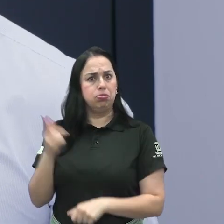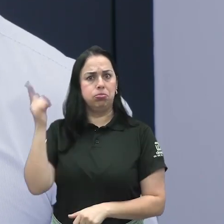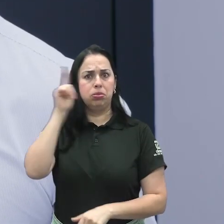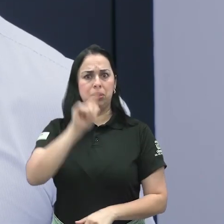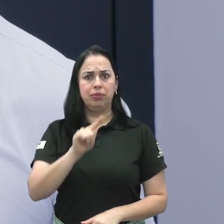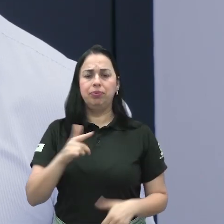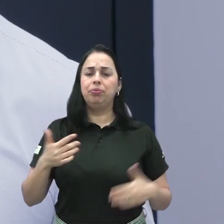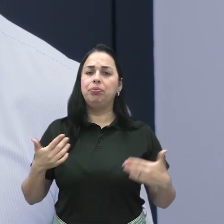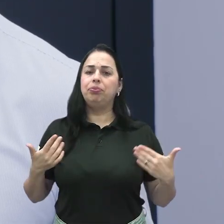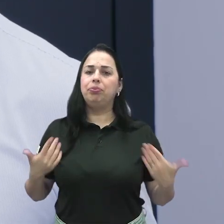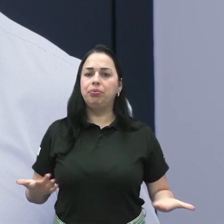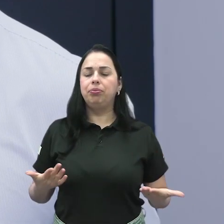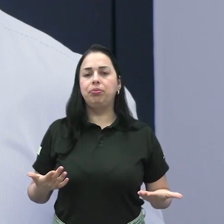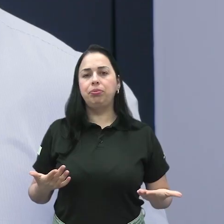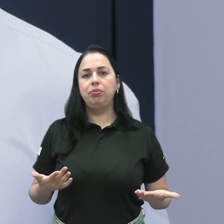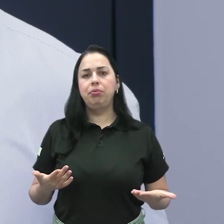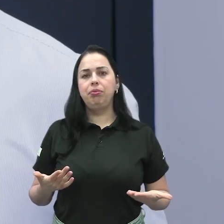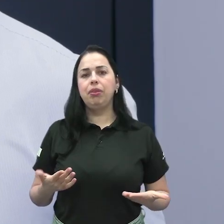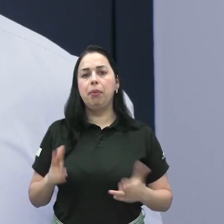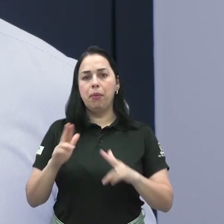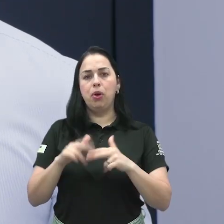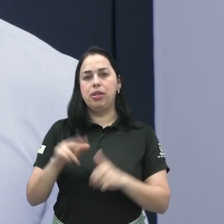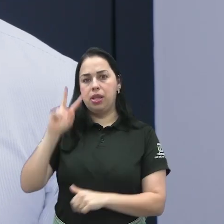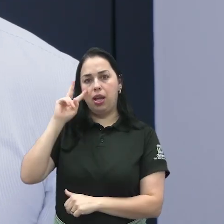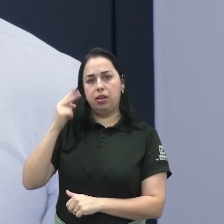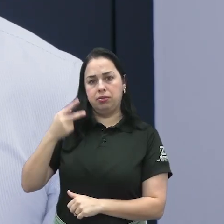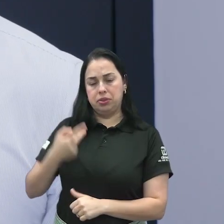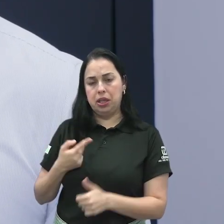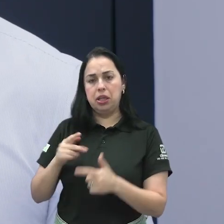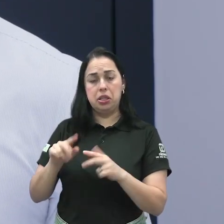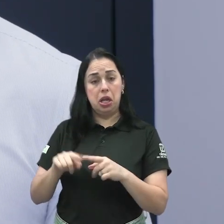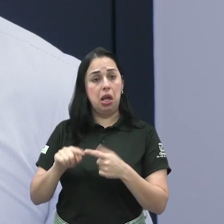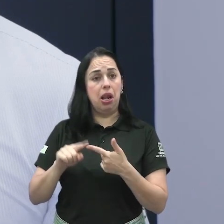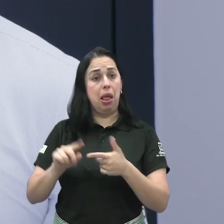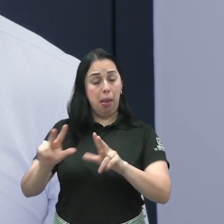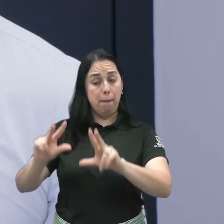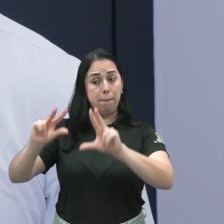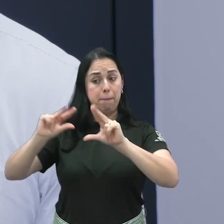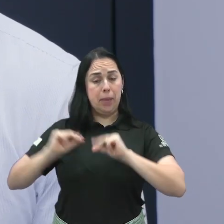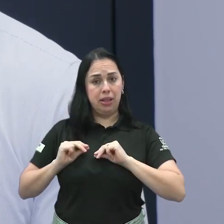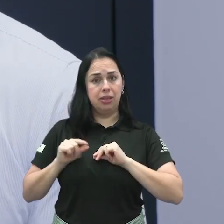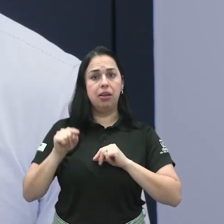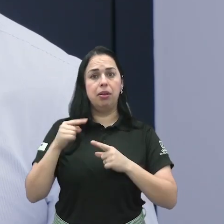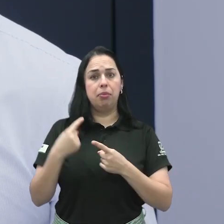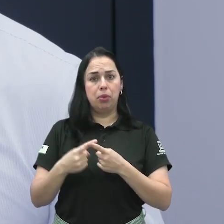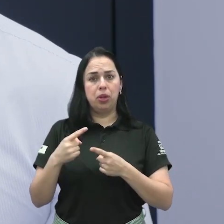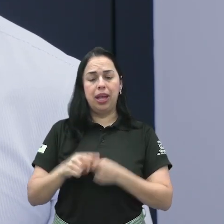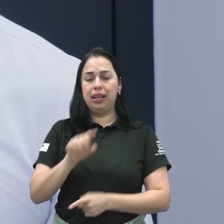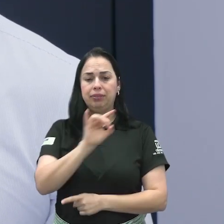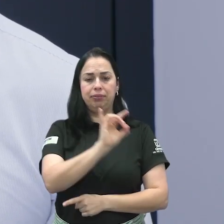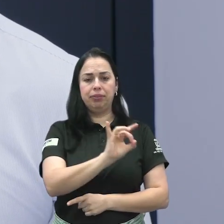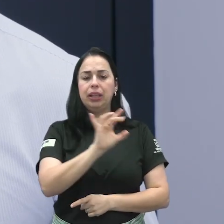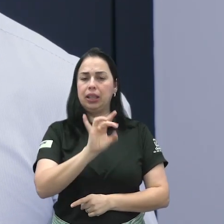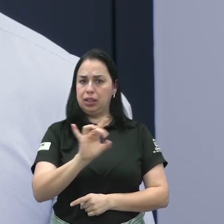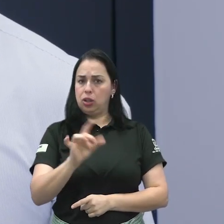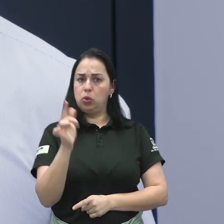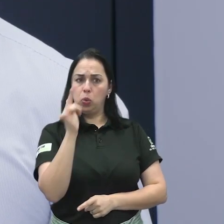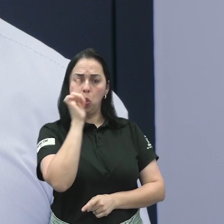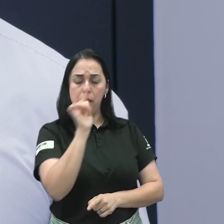aqui da nossa cidade de São José dos Campos. Então, por reconhecimento público e mérito exclusivo dele, porque é uma atividade